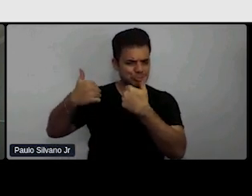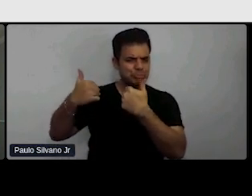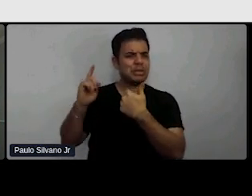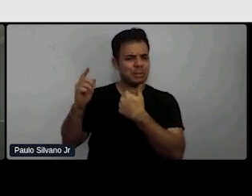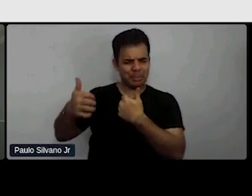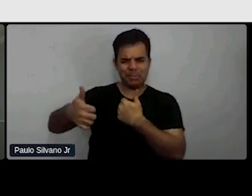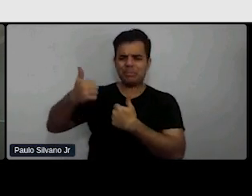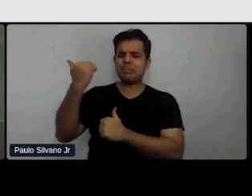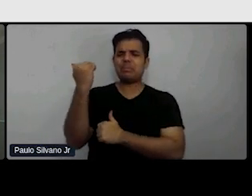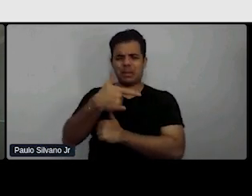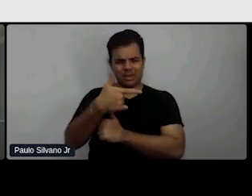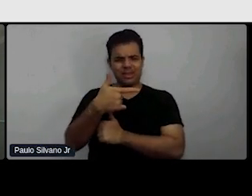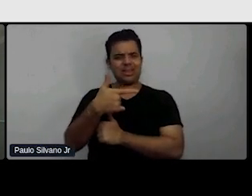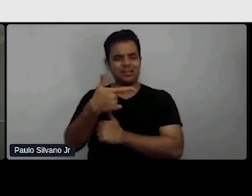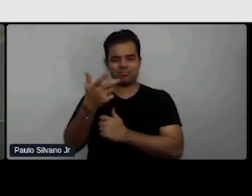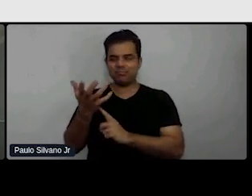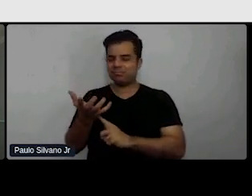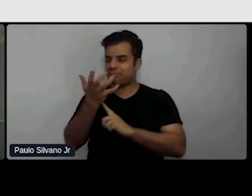melhor.